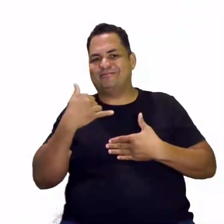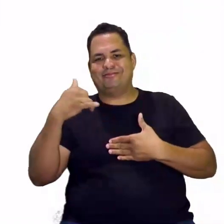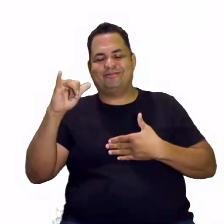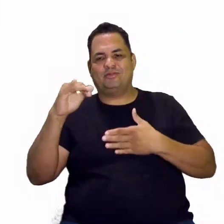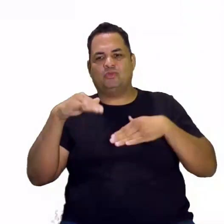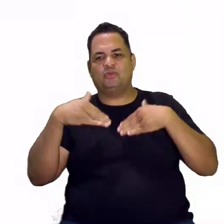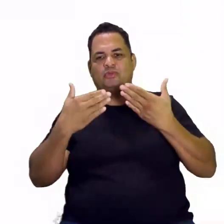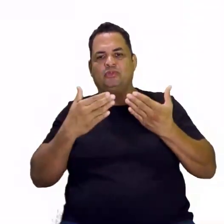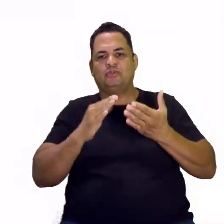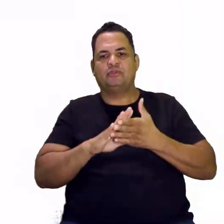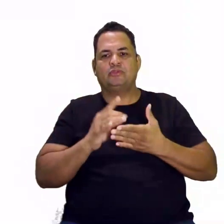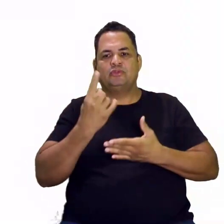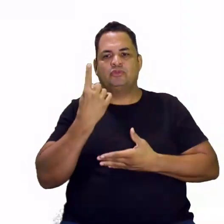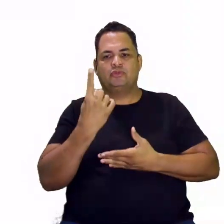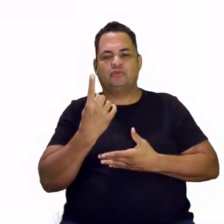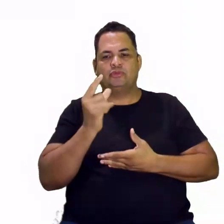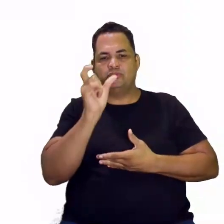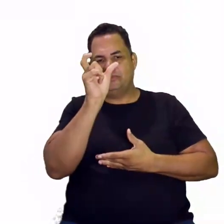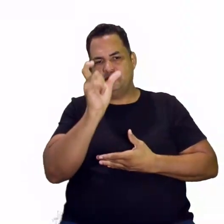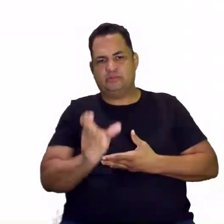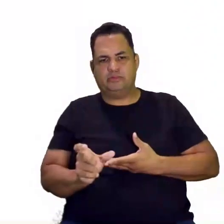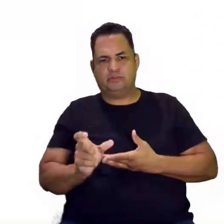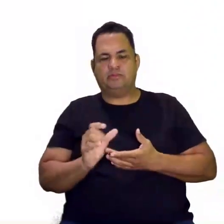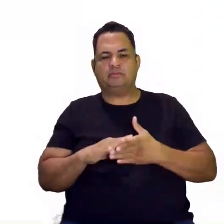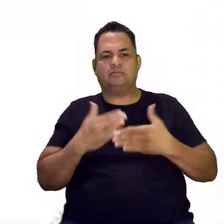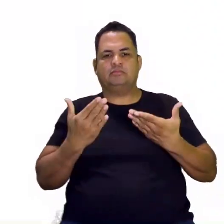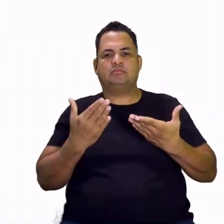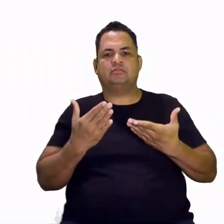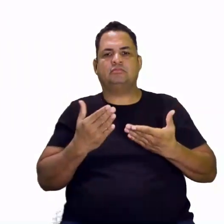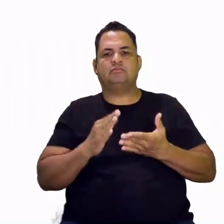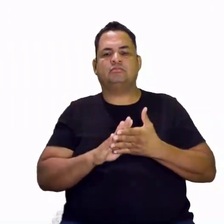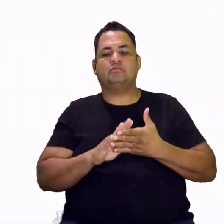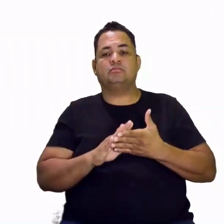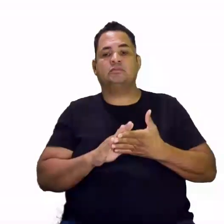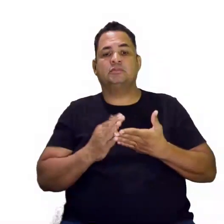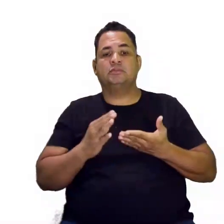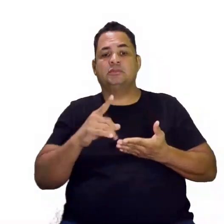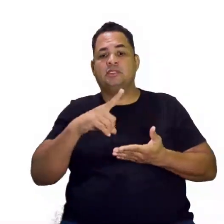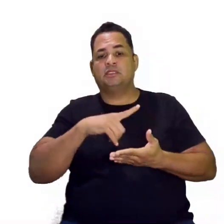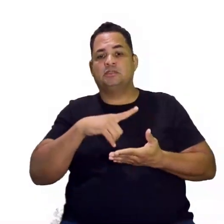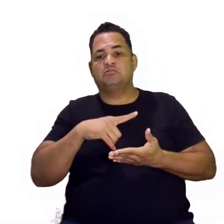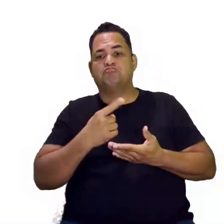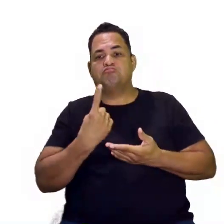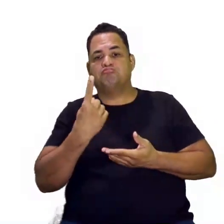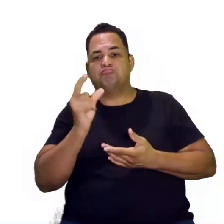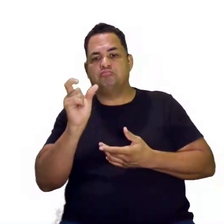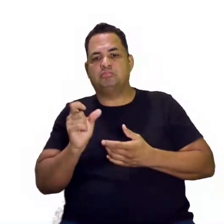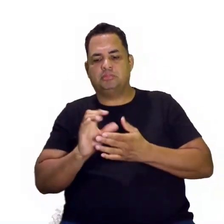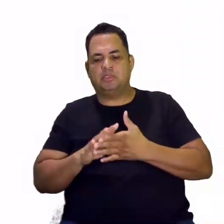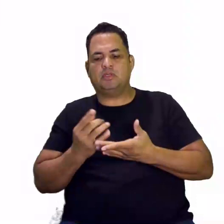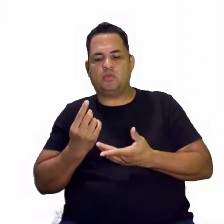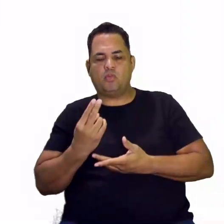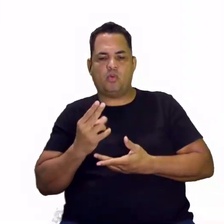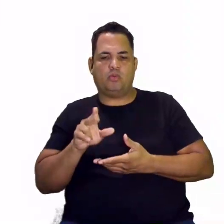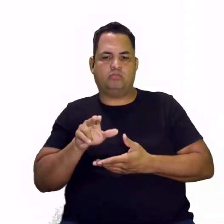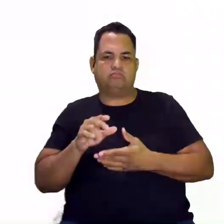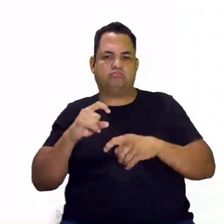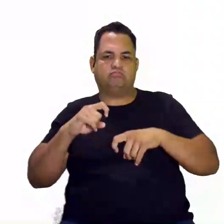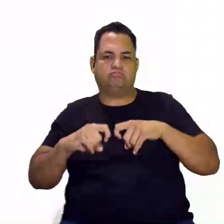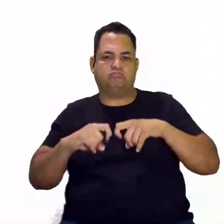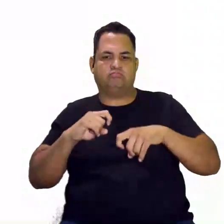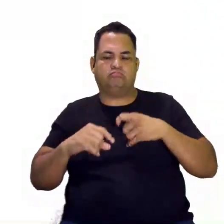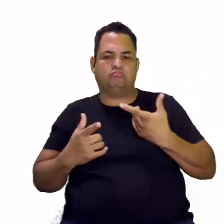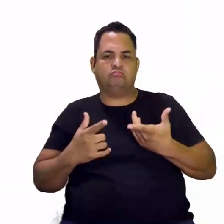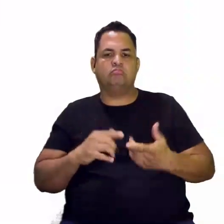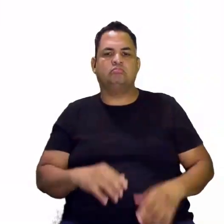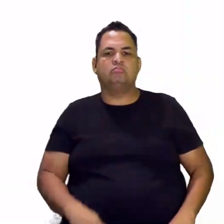quando há apenas um indivíduo da espécie restando ou apenas indivíduos de um mesmo sexo, tá bom?